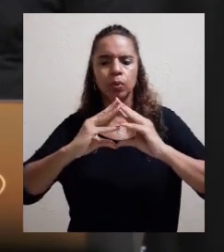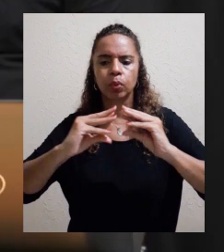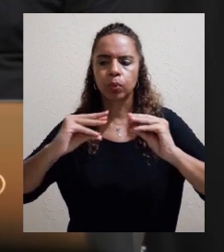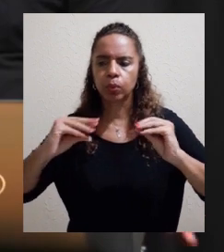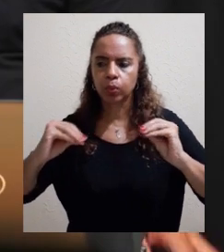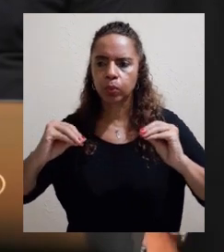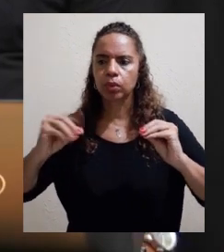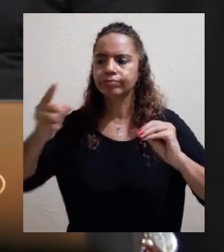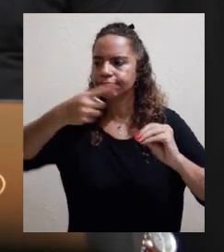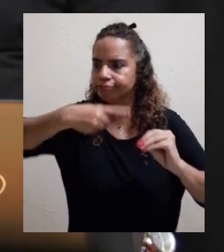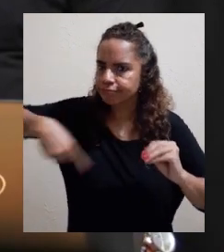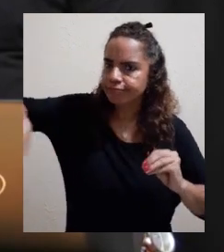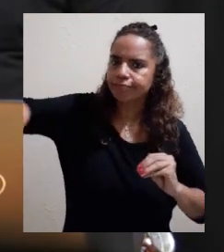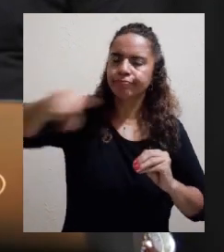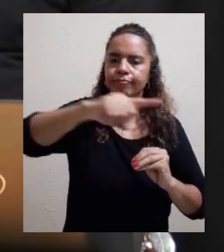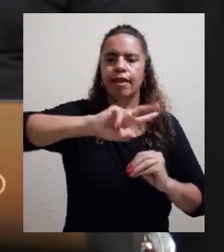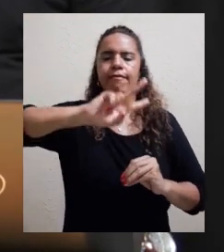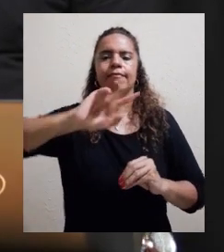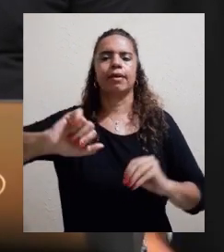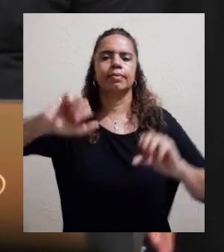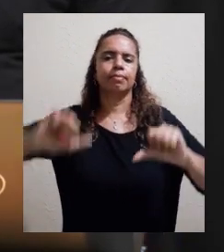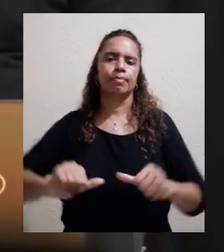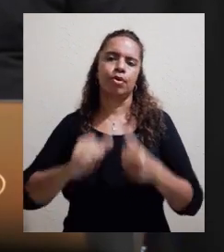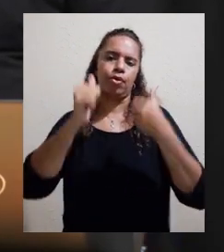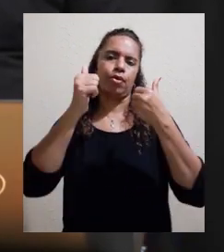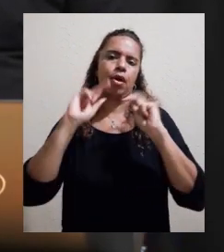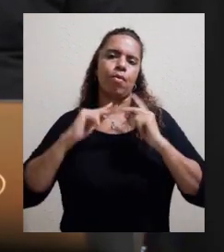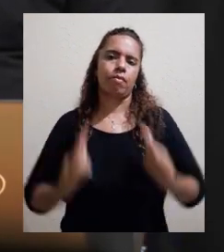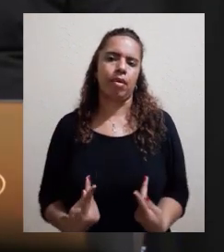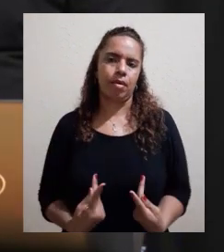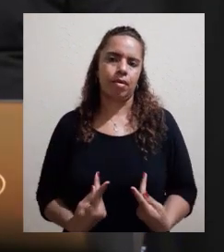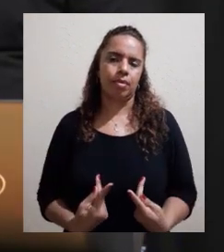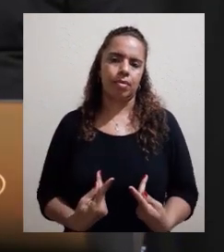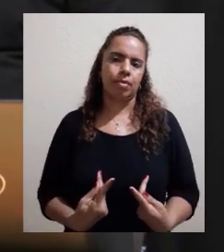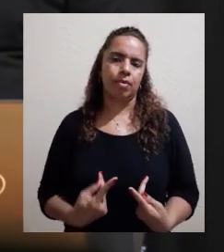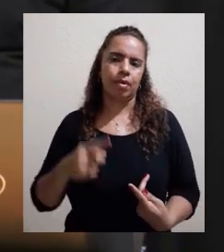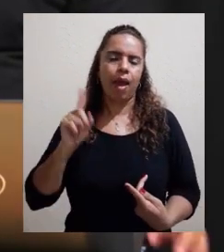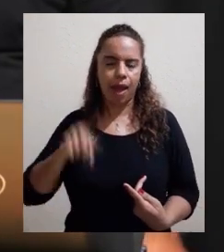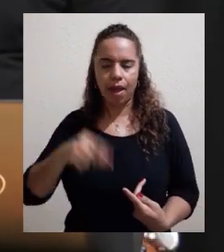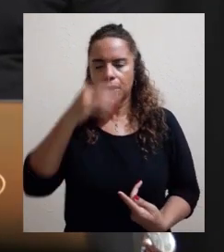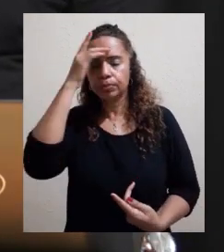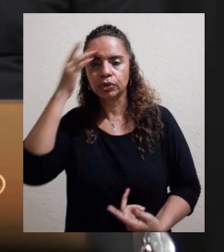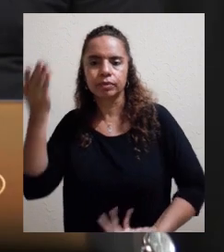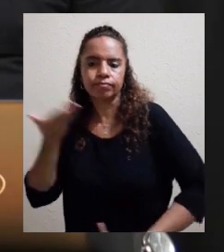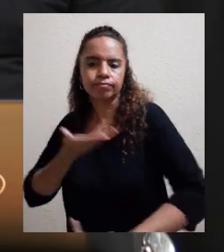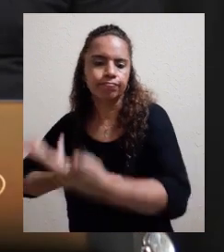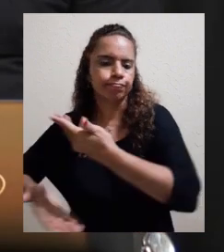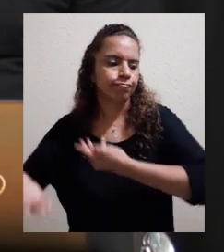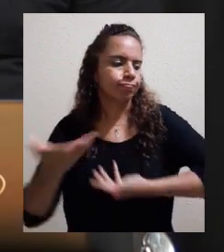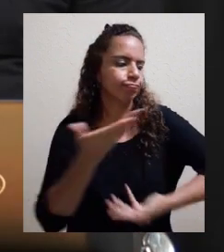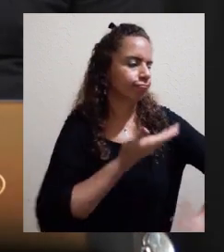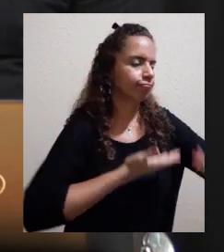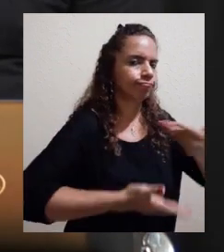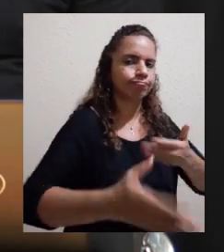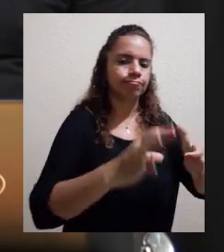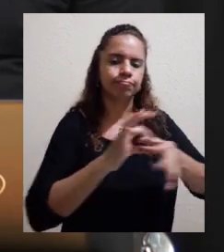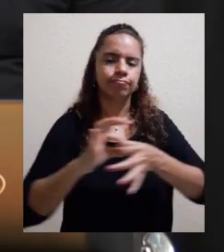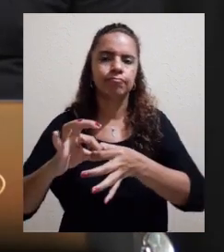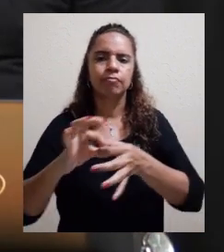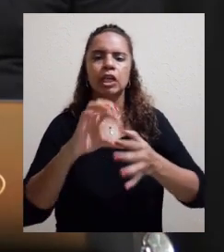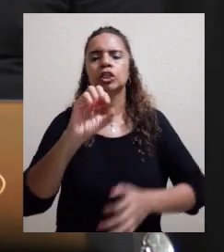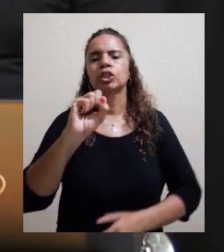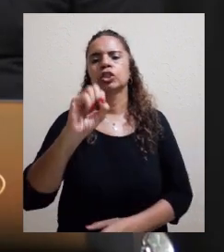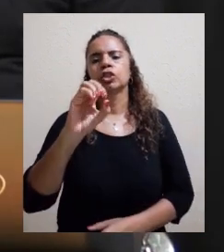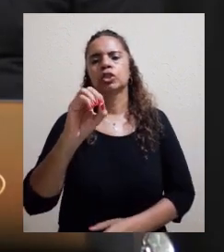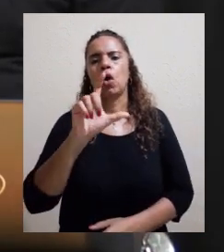passar. Especialmente um exemplo é a solidariedade das pessoas que aflora, né, num momento de